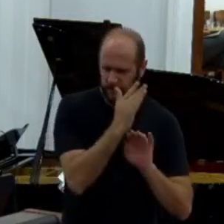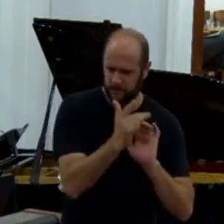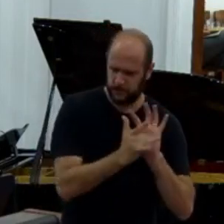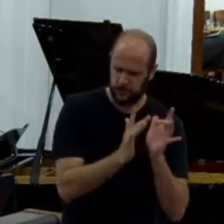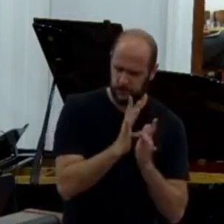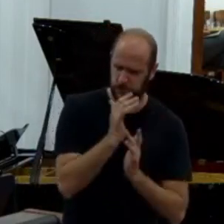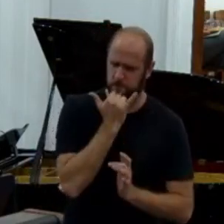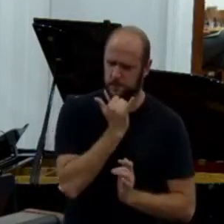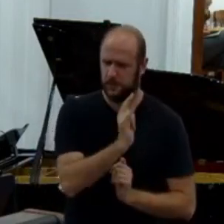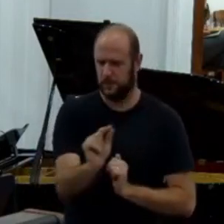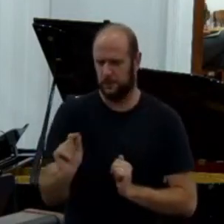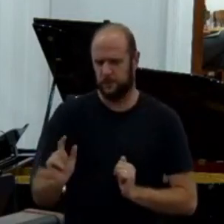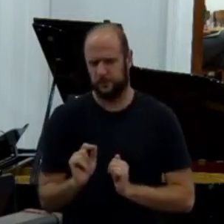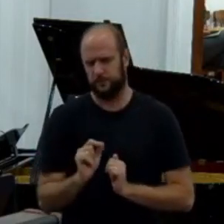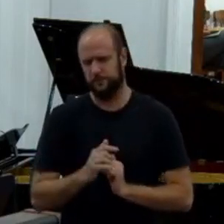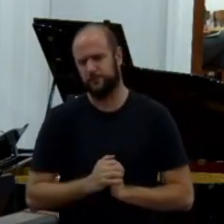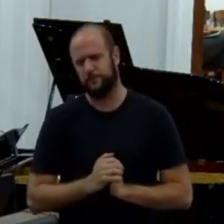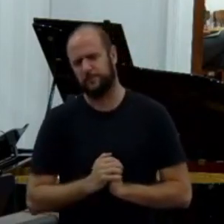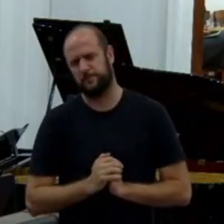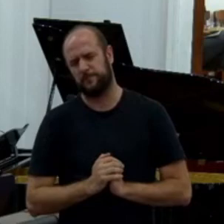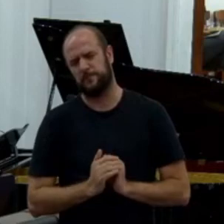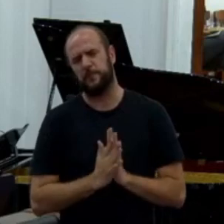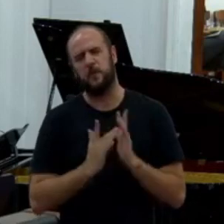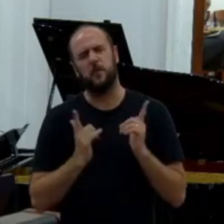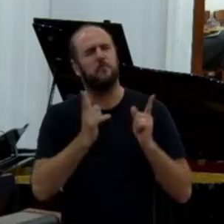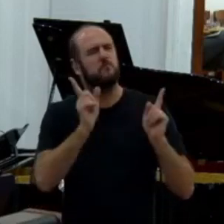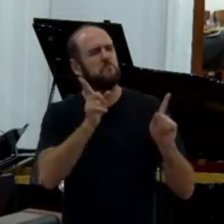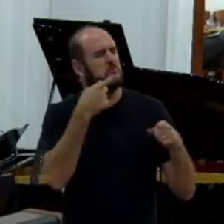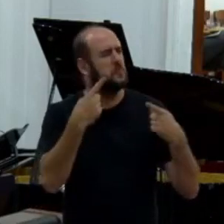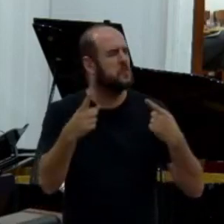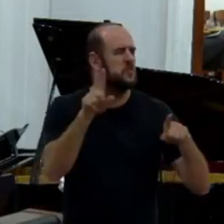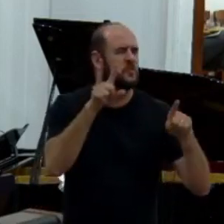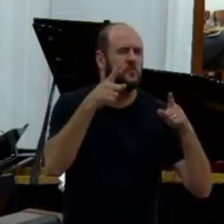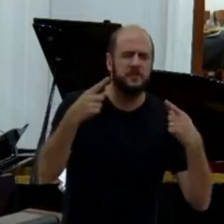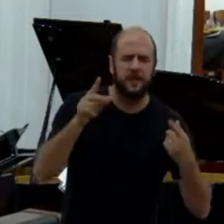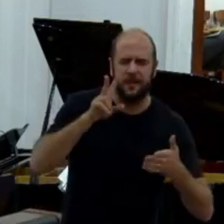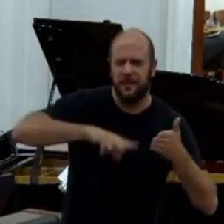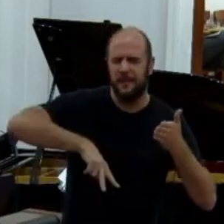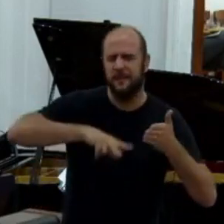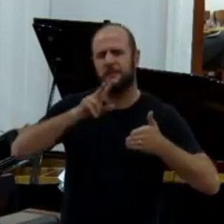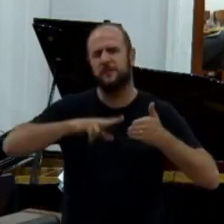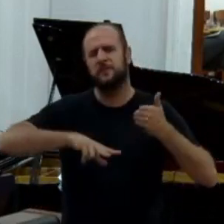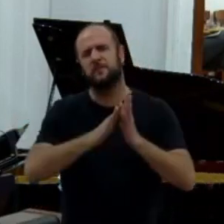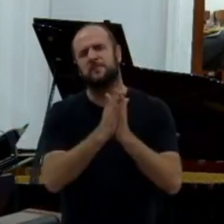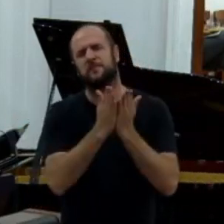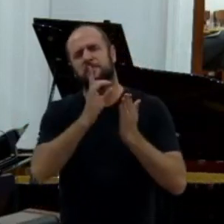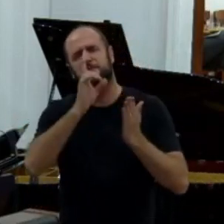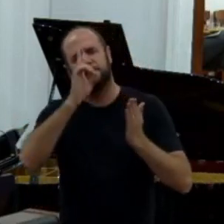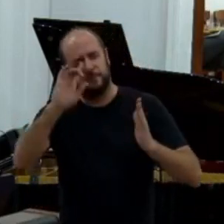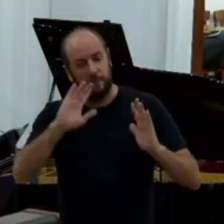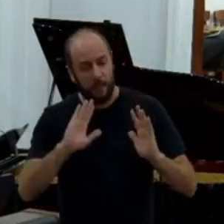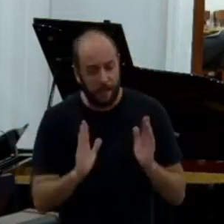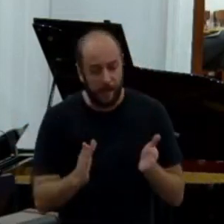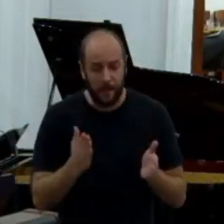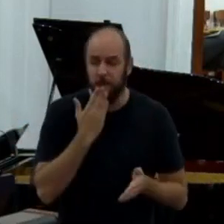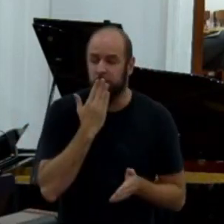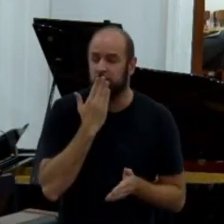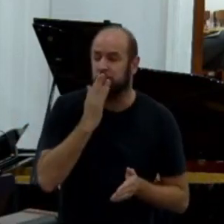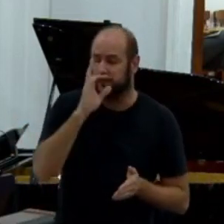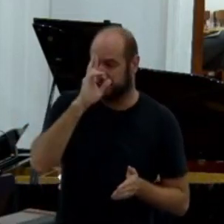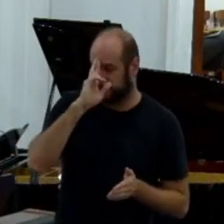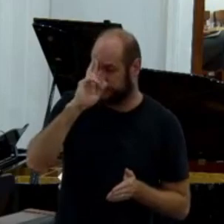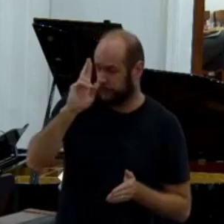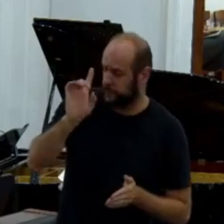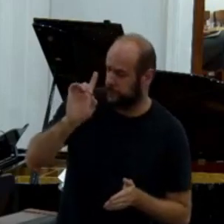Jesus. Te louvamos com hinos e cânticos e leituras bíblicas, mas nesse instante te pedimos que o